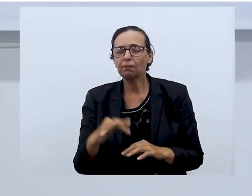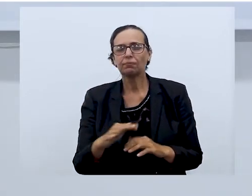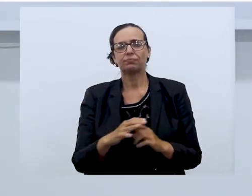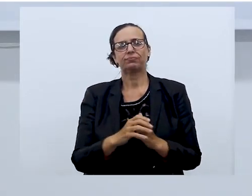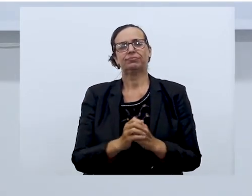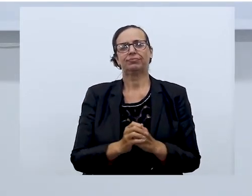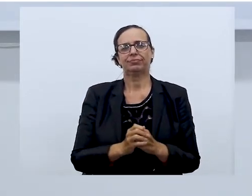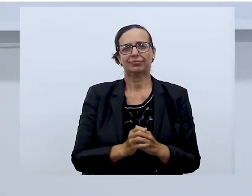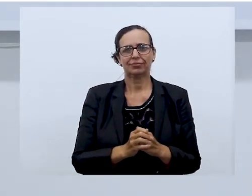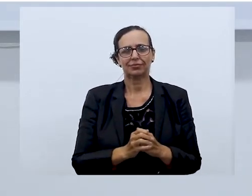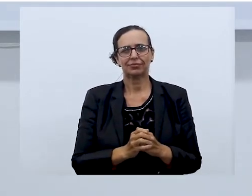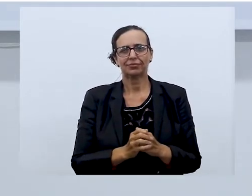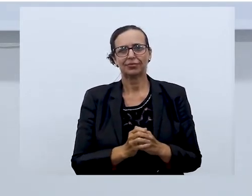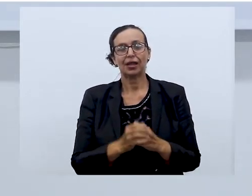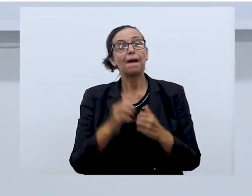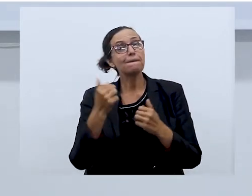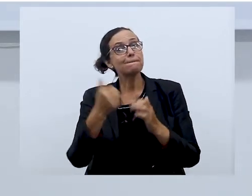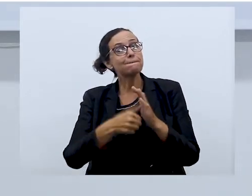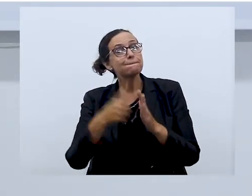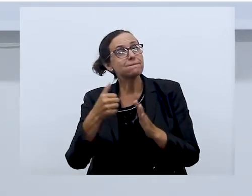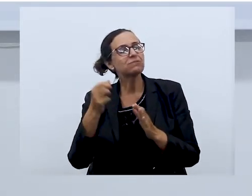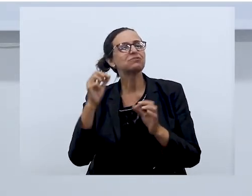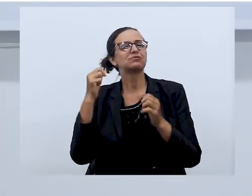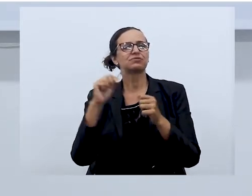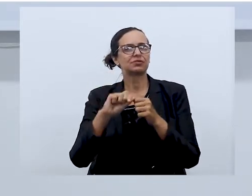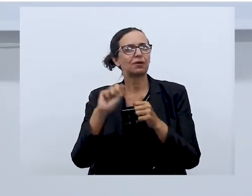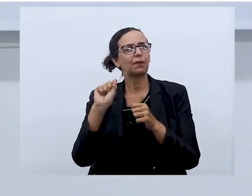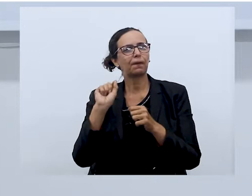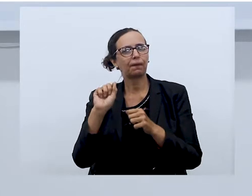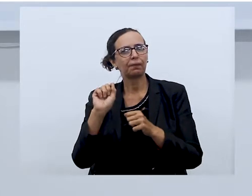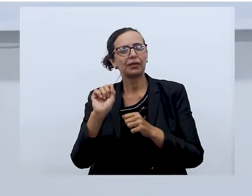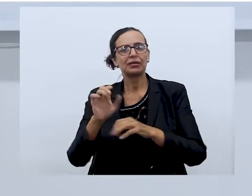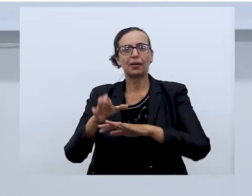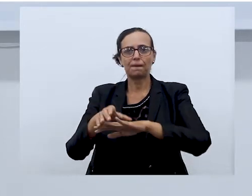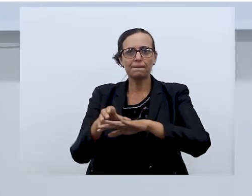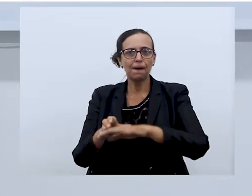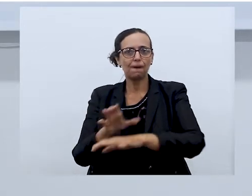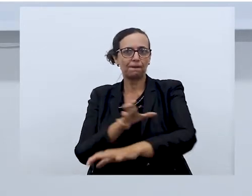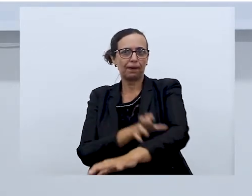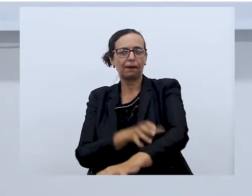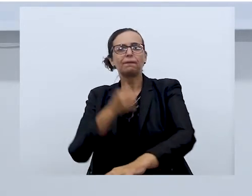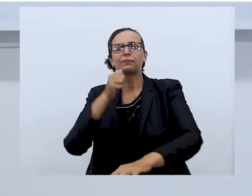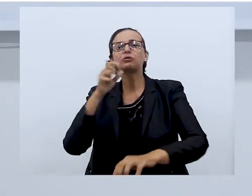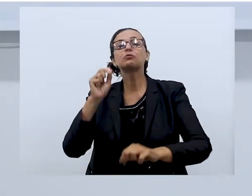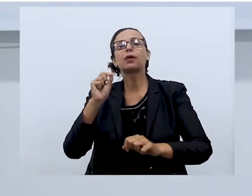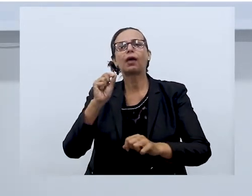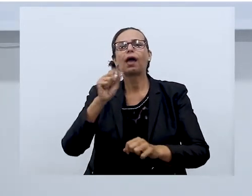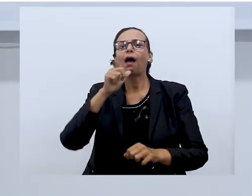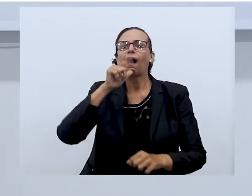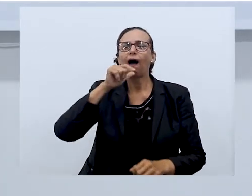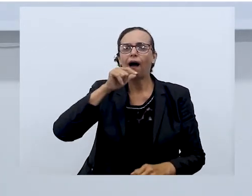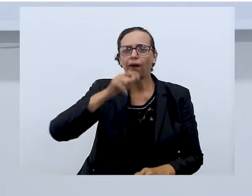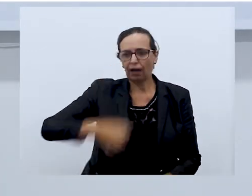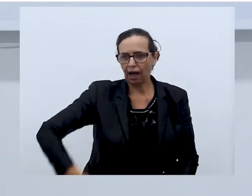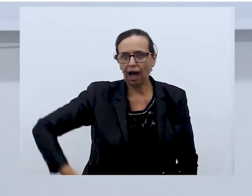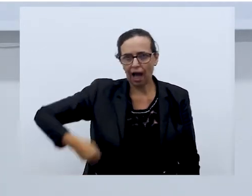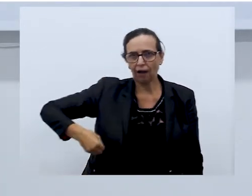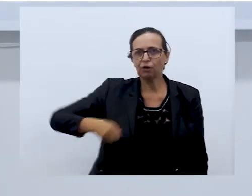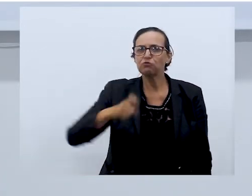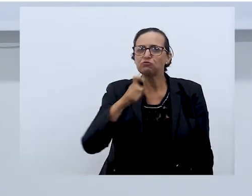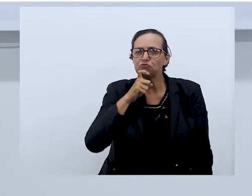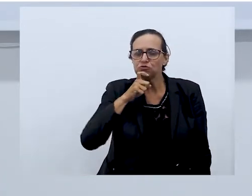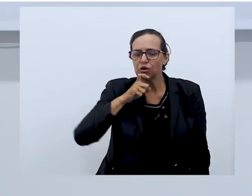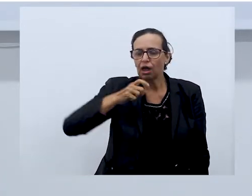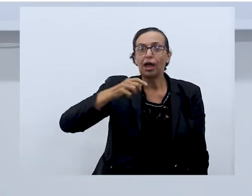mais ainda para poder remover esse adorno, esse anel. Então, a primeira coisa a se fazer, se for mãos ou braços, pode se mergulhar em água fria,